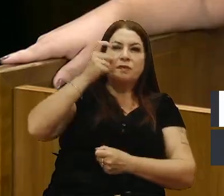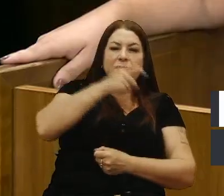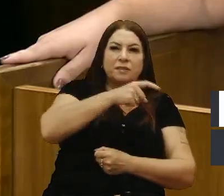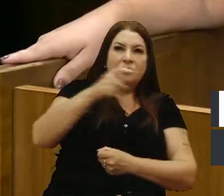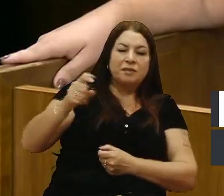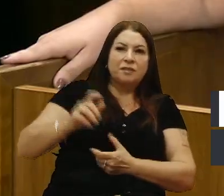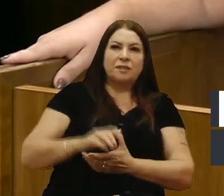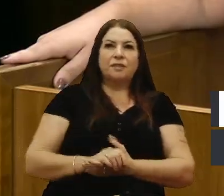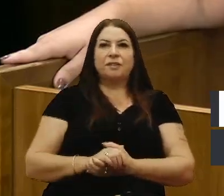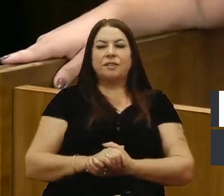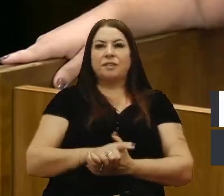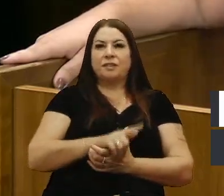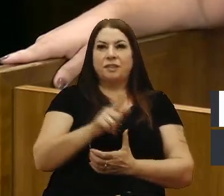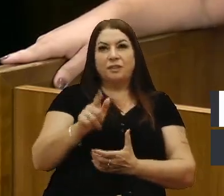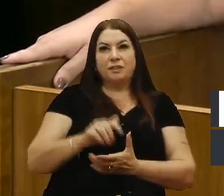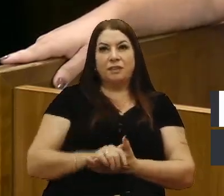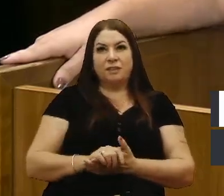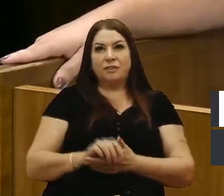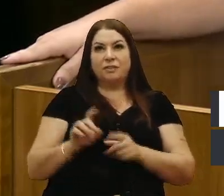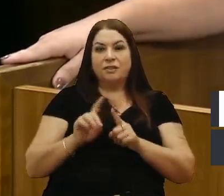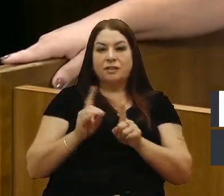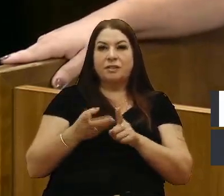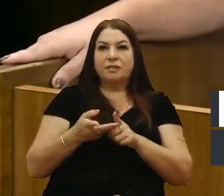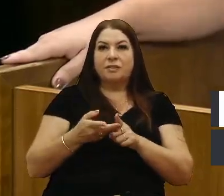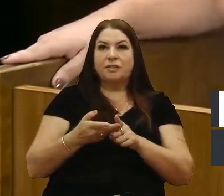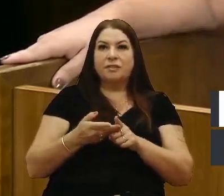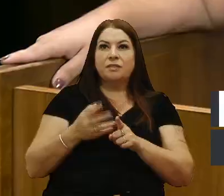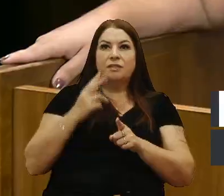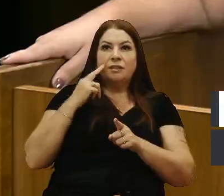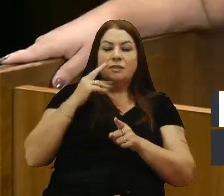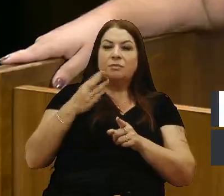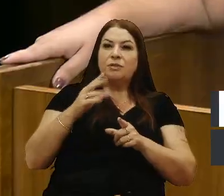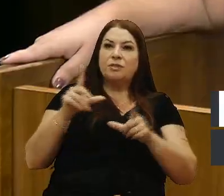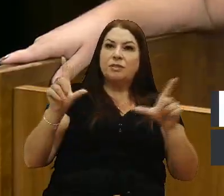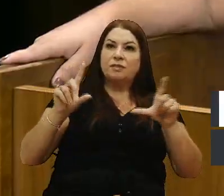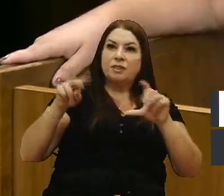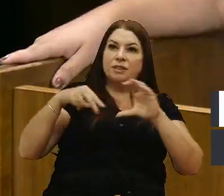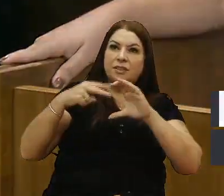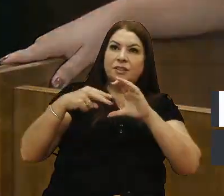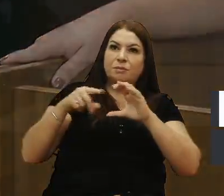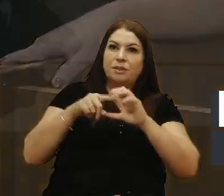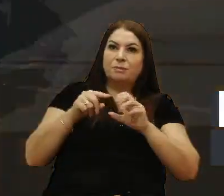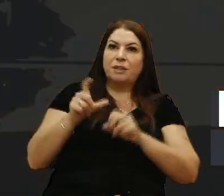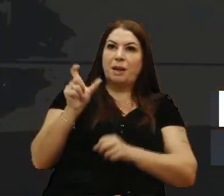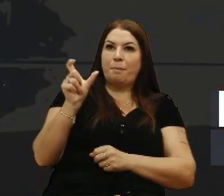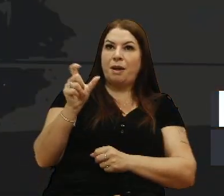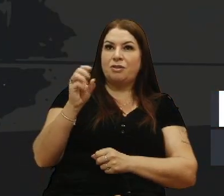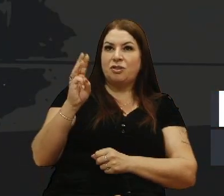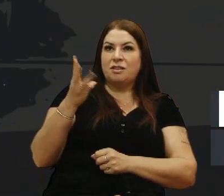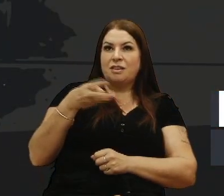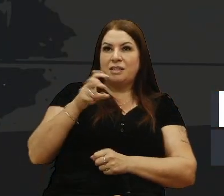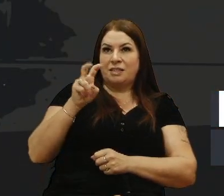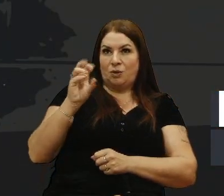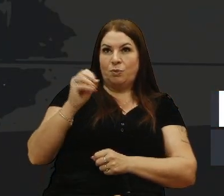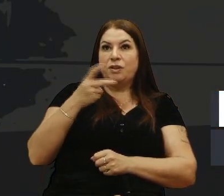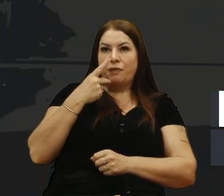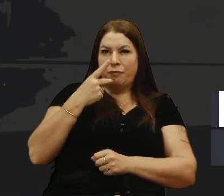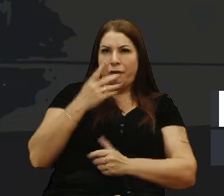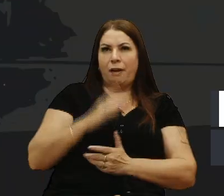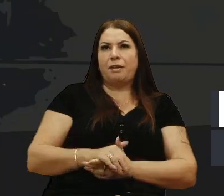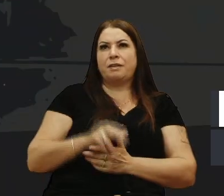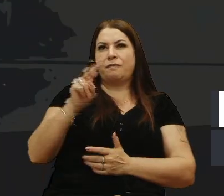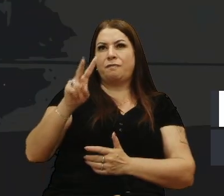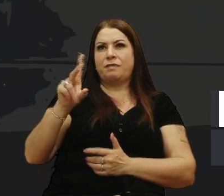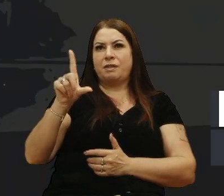né, que vão aí vou pedir para a TV Câmara passar, a questão da passagem a 13,50, que foi falado,